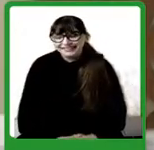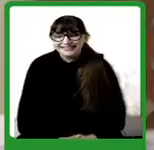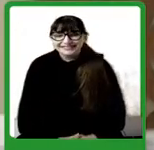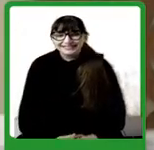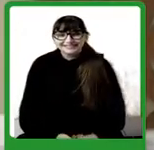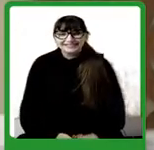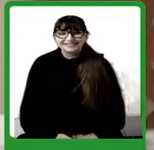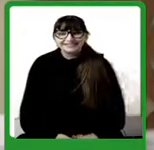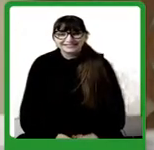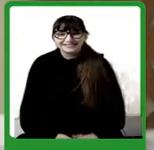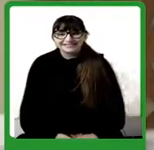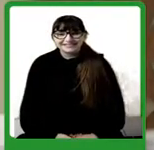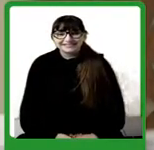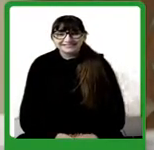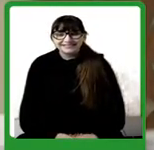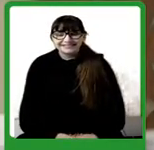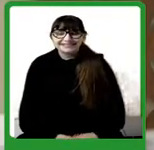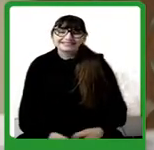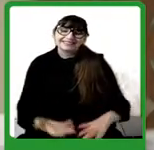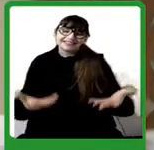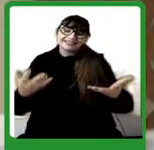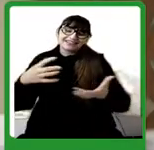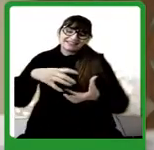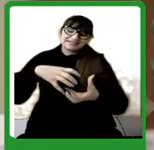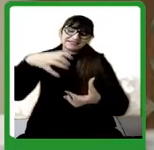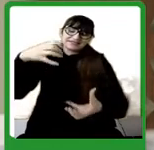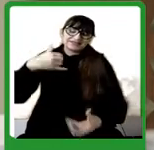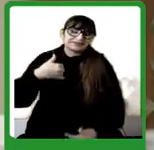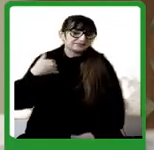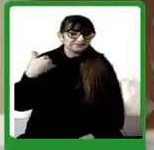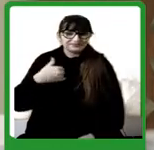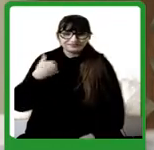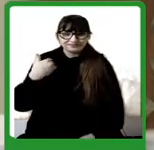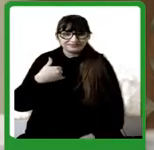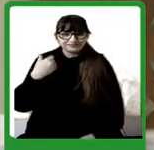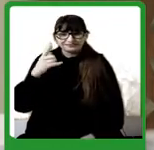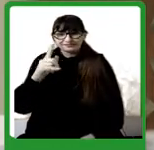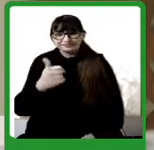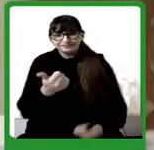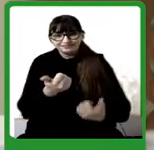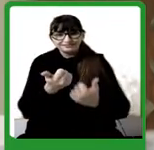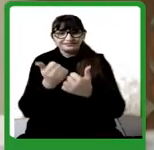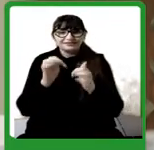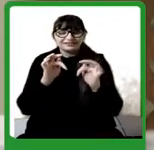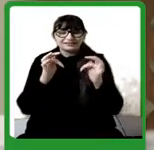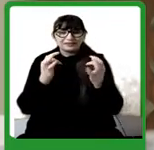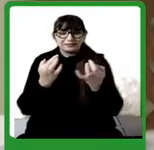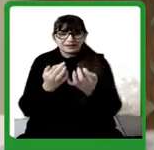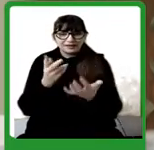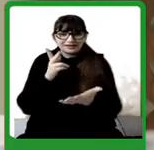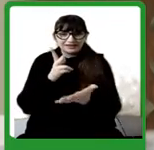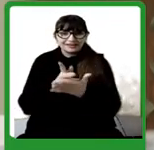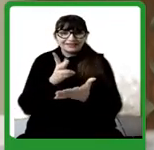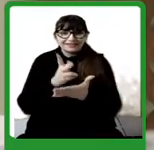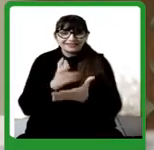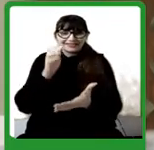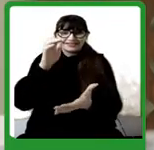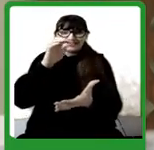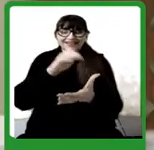cadeira. Isso é longevidade, gente. Longevidade é ajudar as famílias, assim, a manter um casamento.